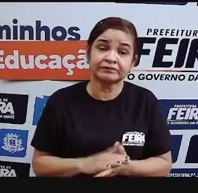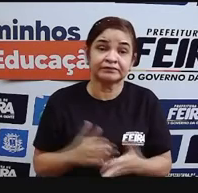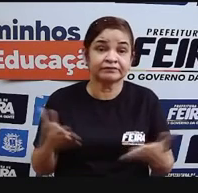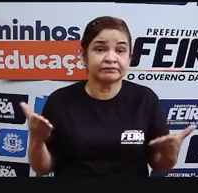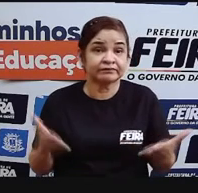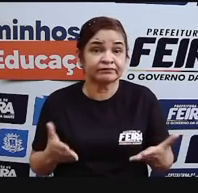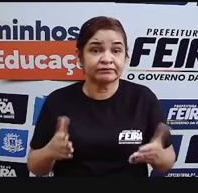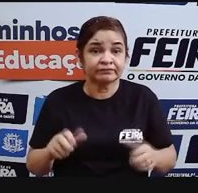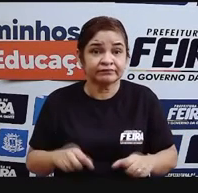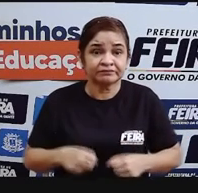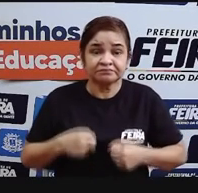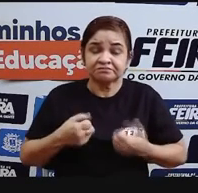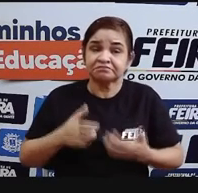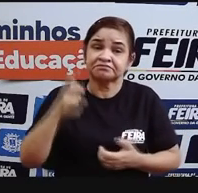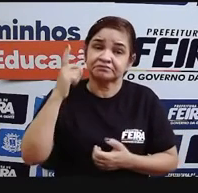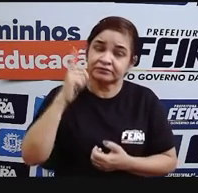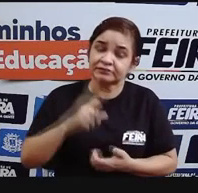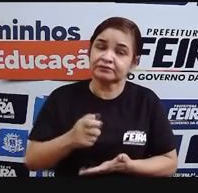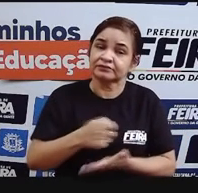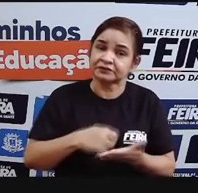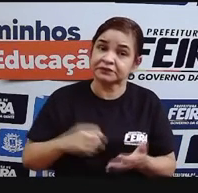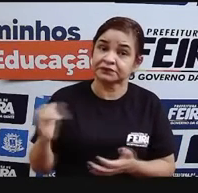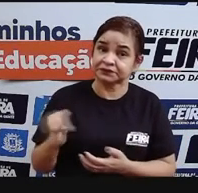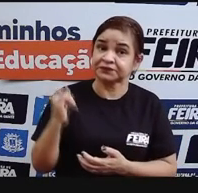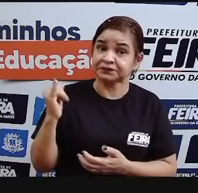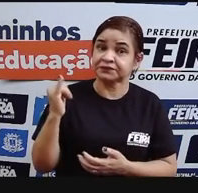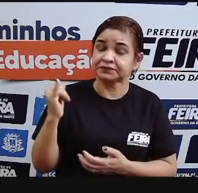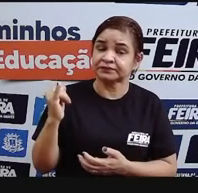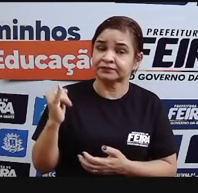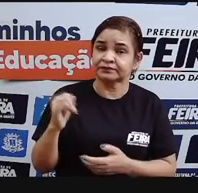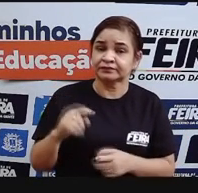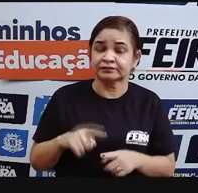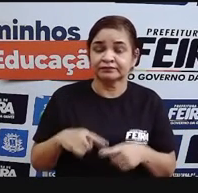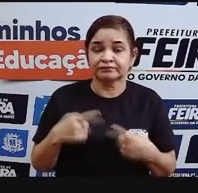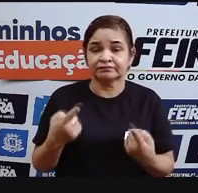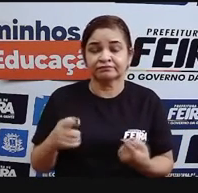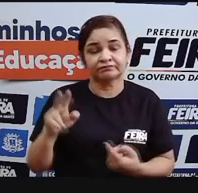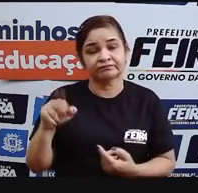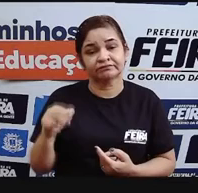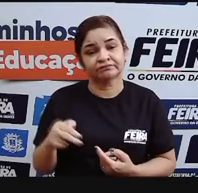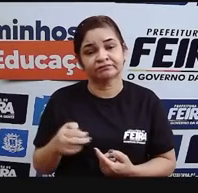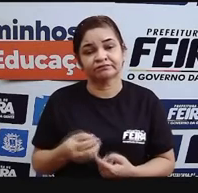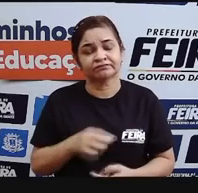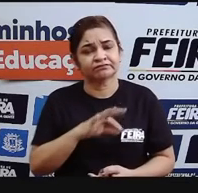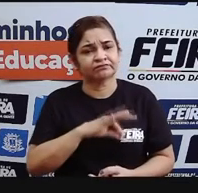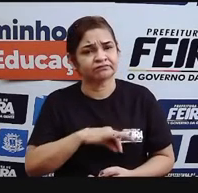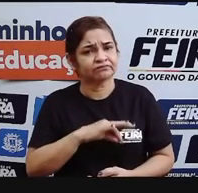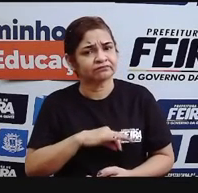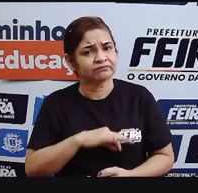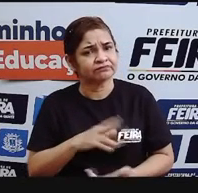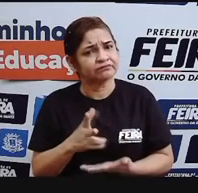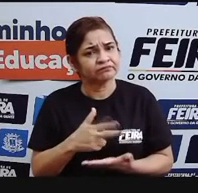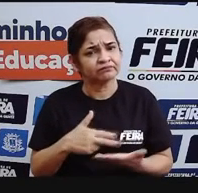a escritora que ela queria. Mas ela nunca conseguiu viver da sua arte, né? E ela carregava